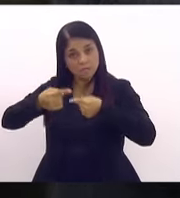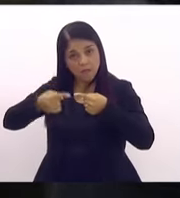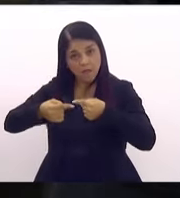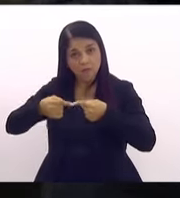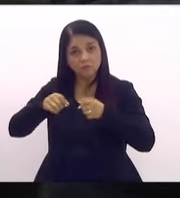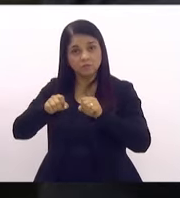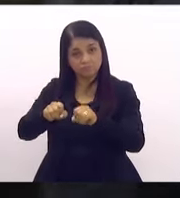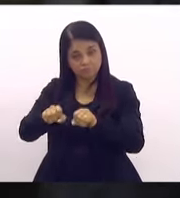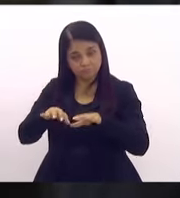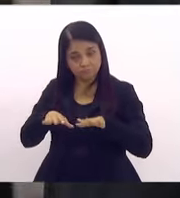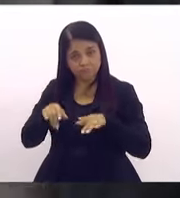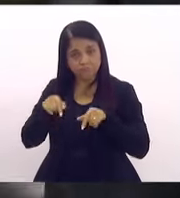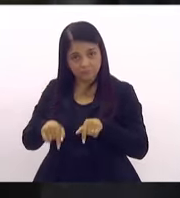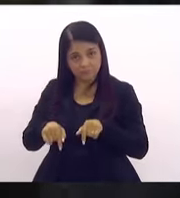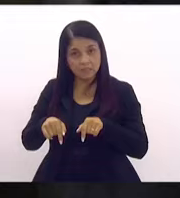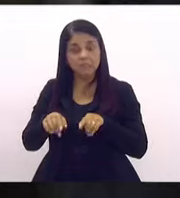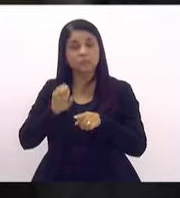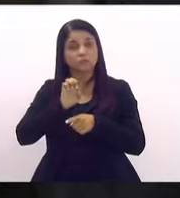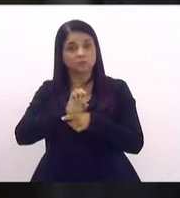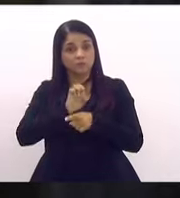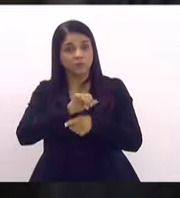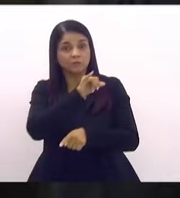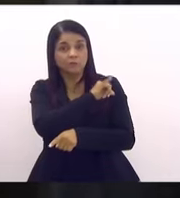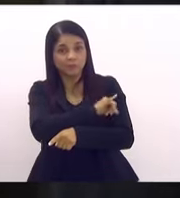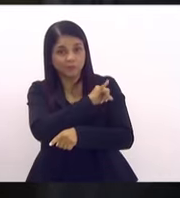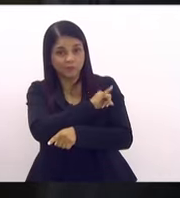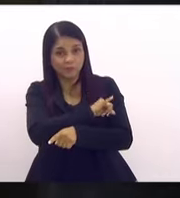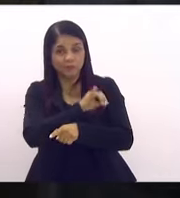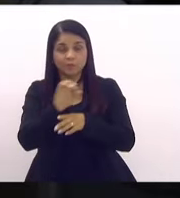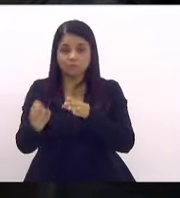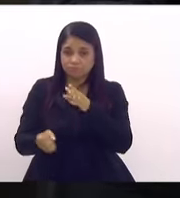e estabelecemos aqui no Estado do Rio de Janeiro